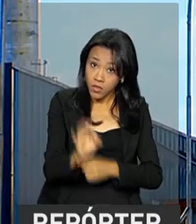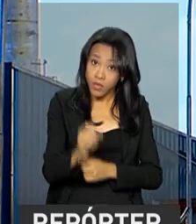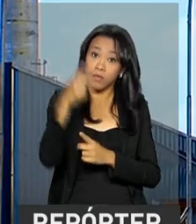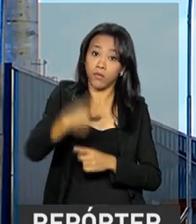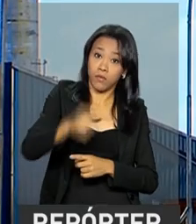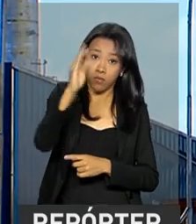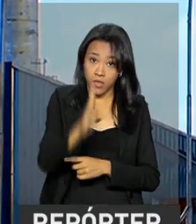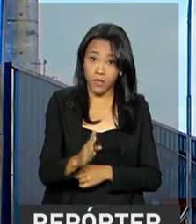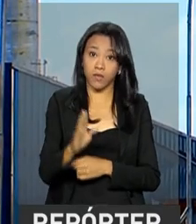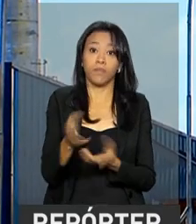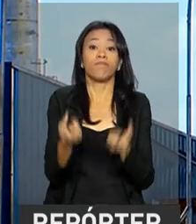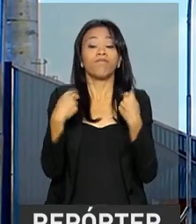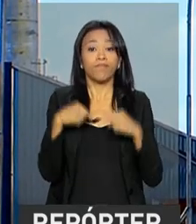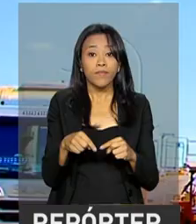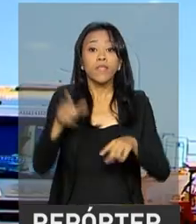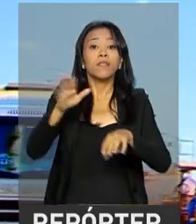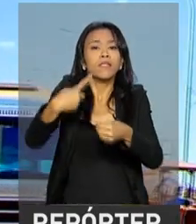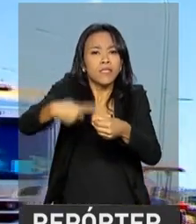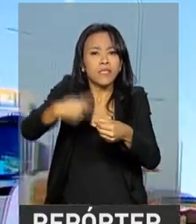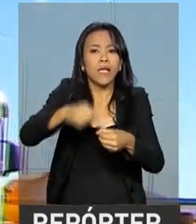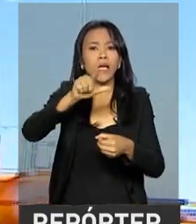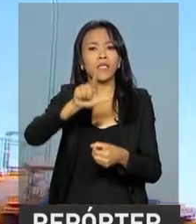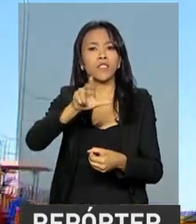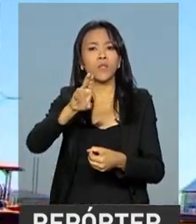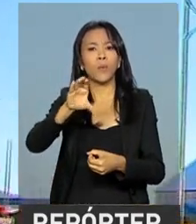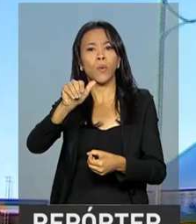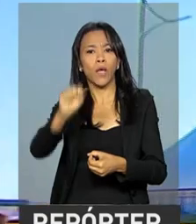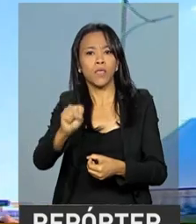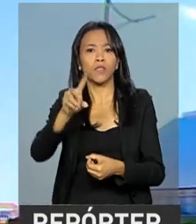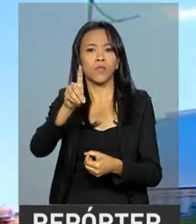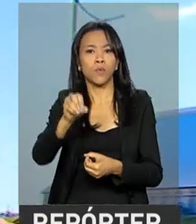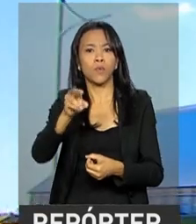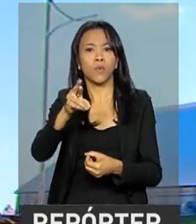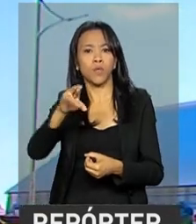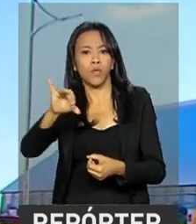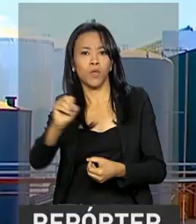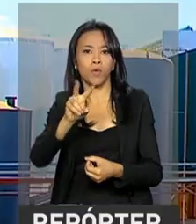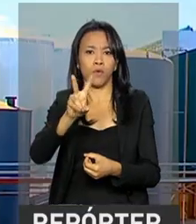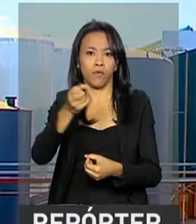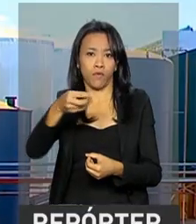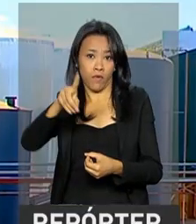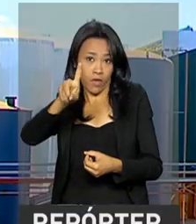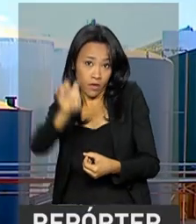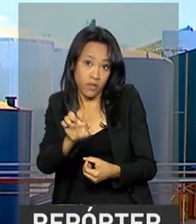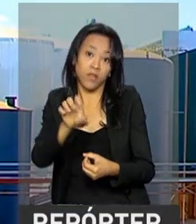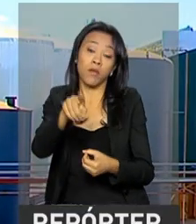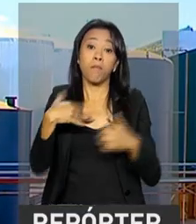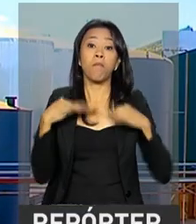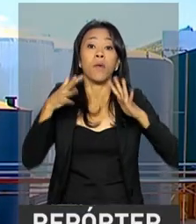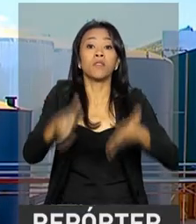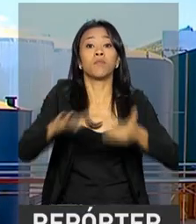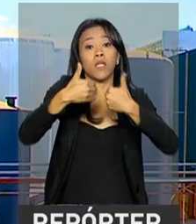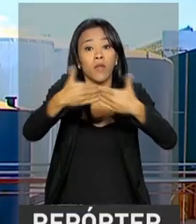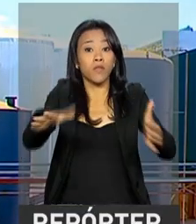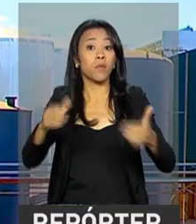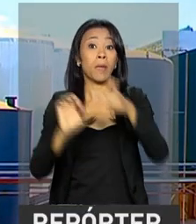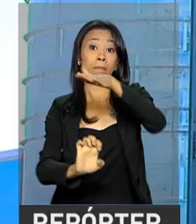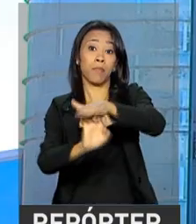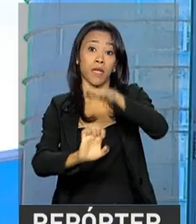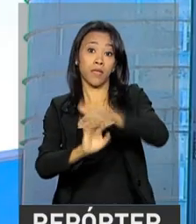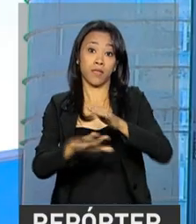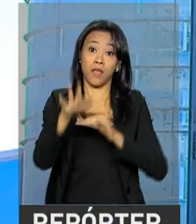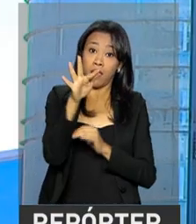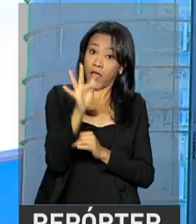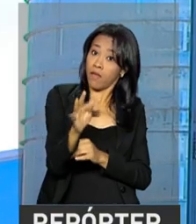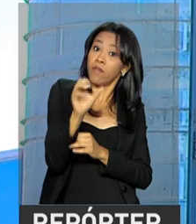Nacional ainda em Lucas do Rio Verde o presidente participa da inauguração da empresa FS bioenergia a